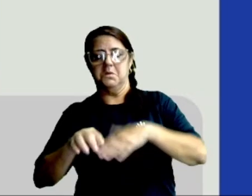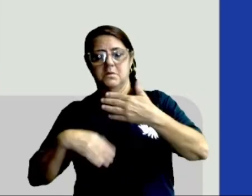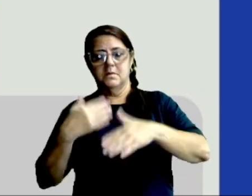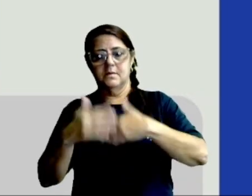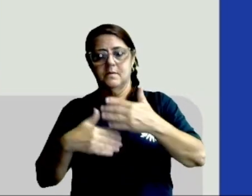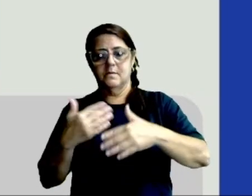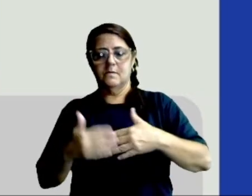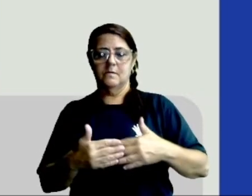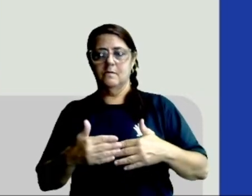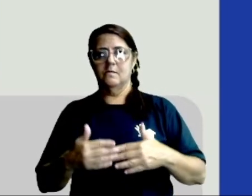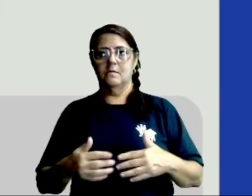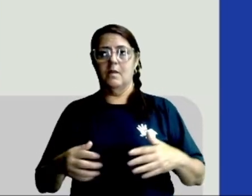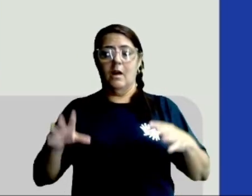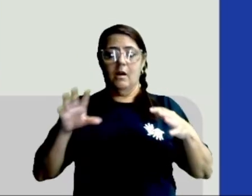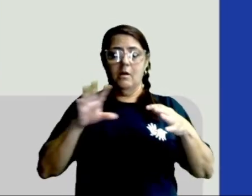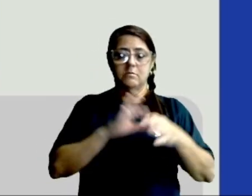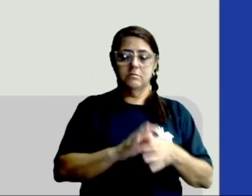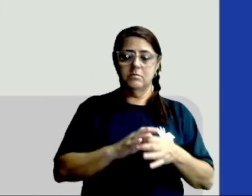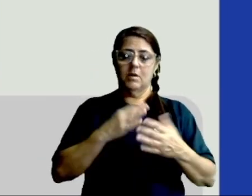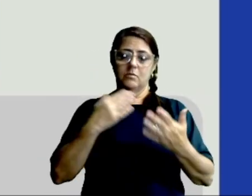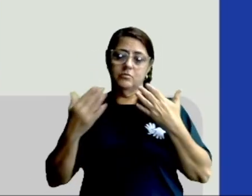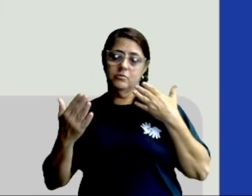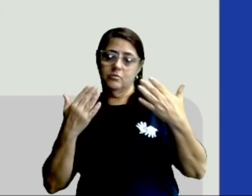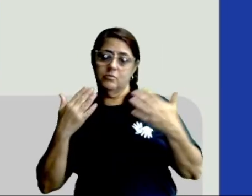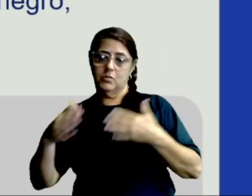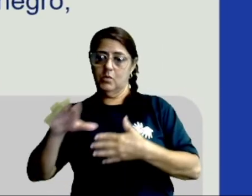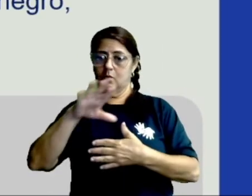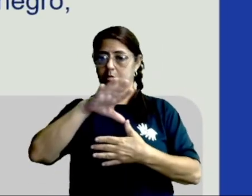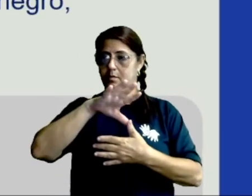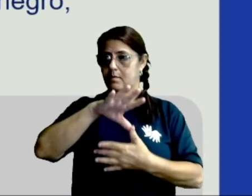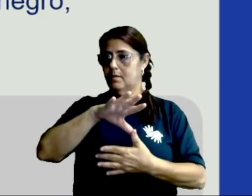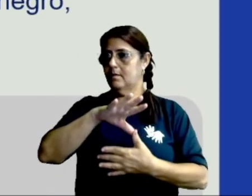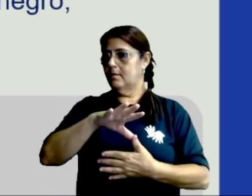Então, é essa relação que a gente pode comparar nesses dois mapas.